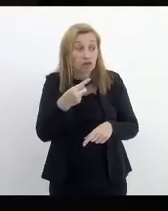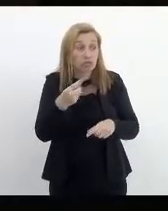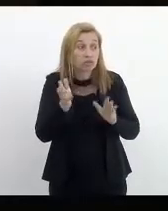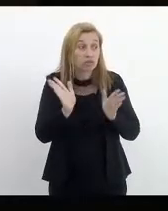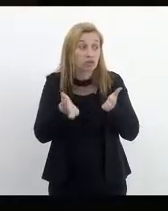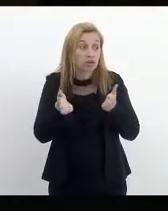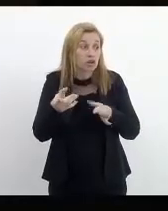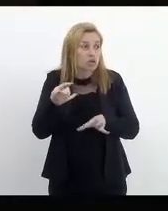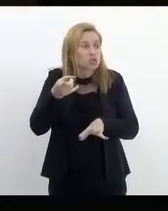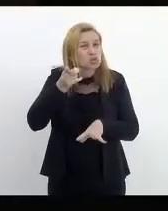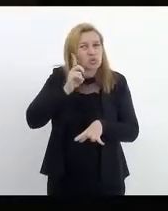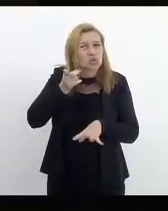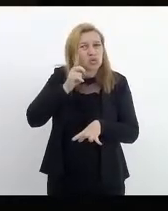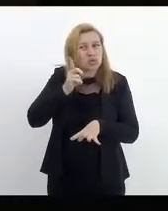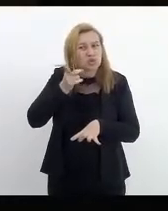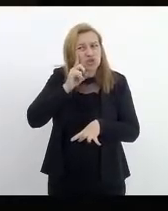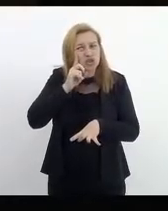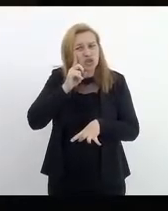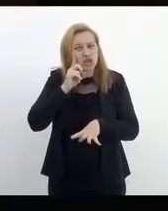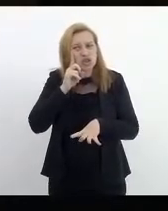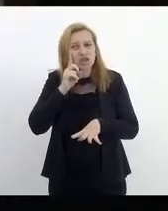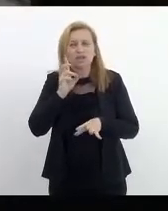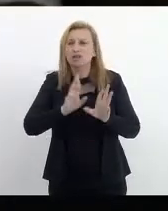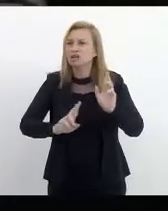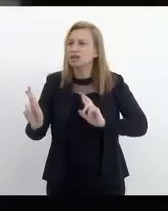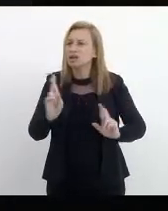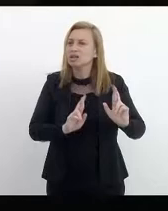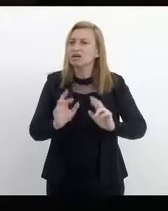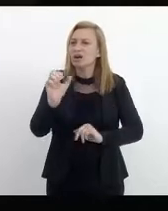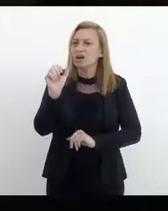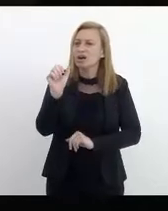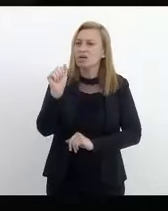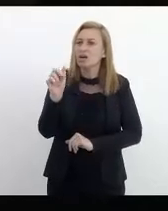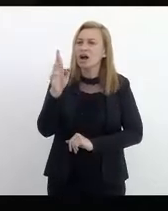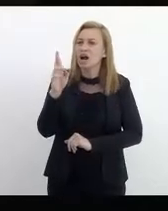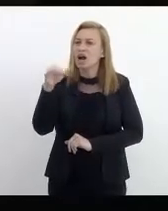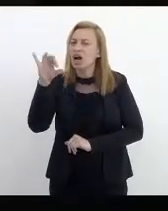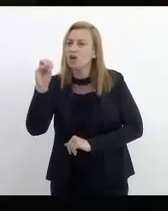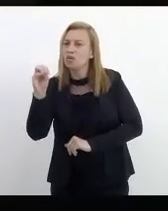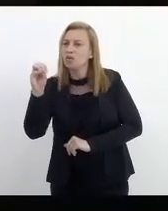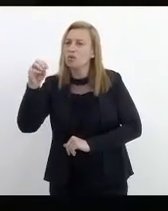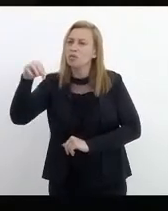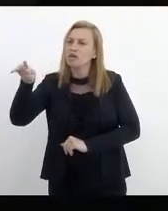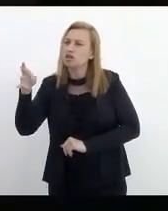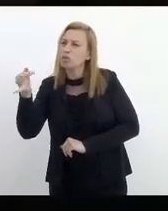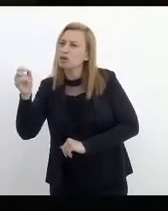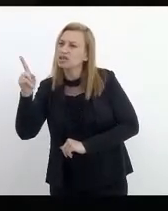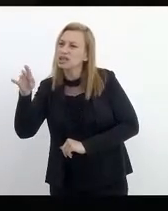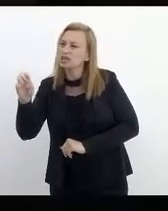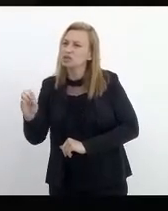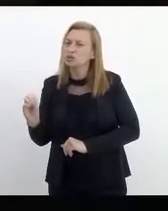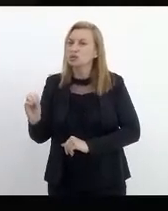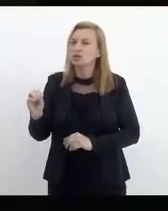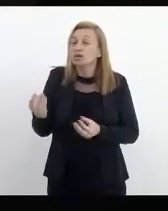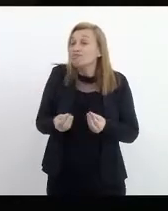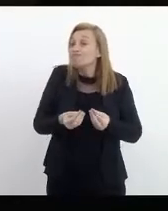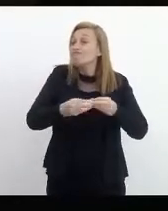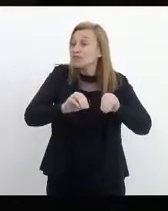diariamente relação ao arco Metropolitano isso daí traz